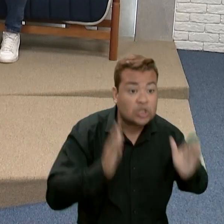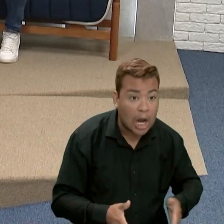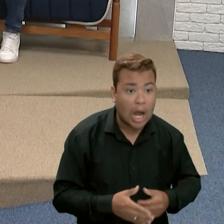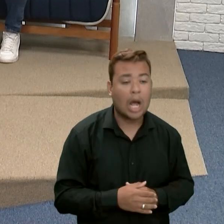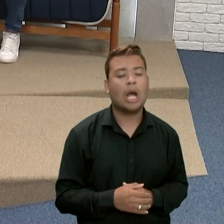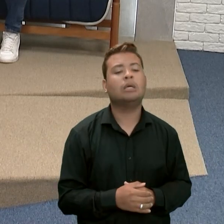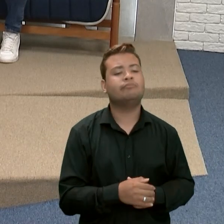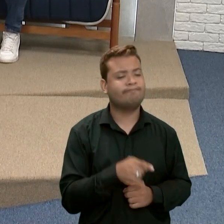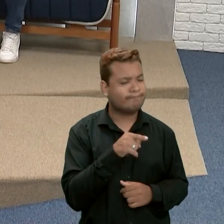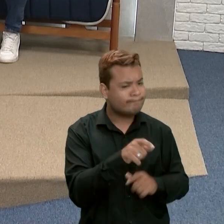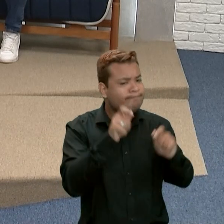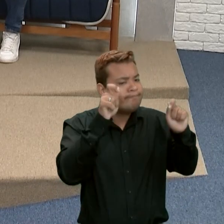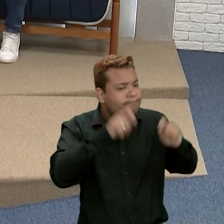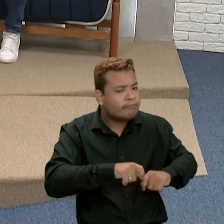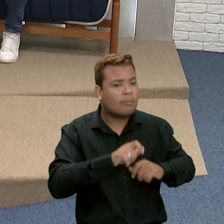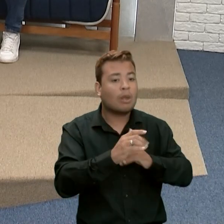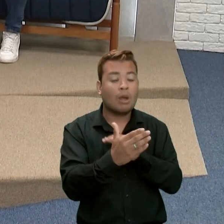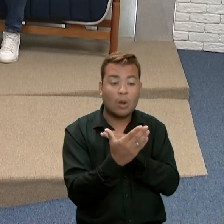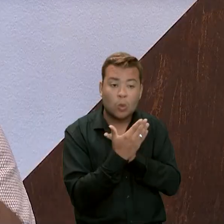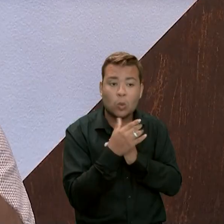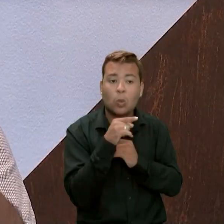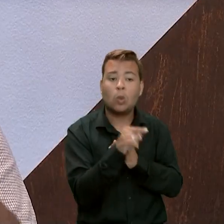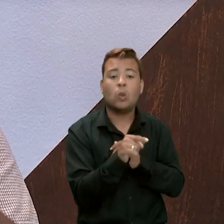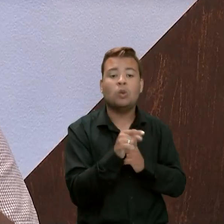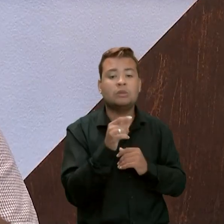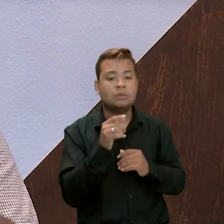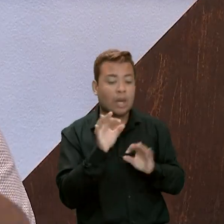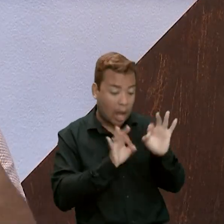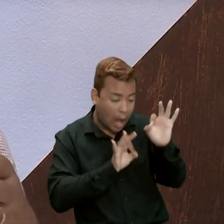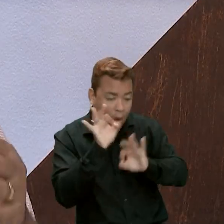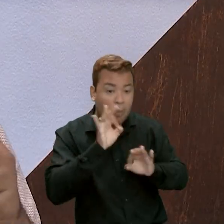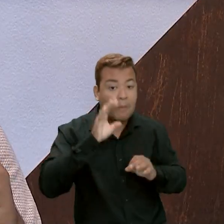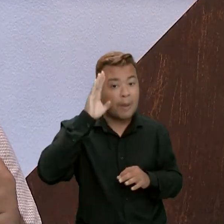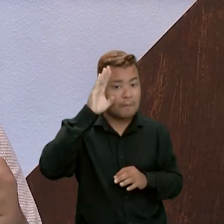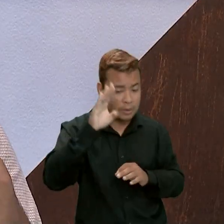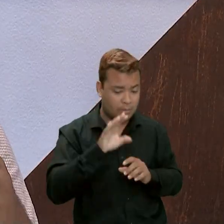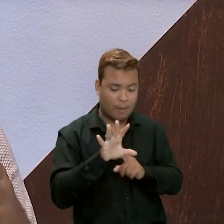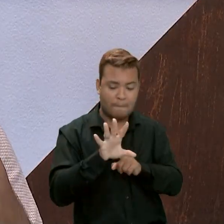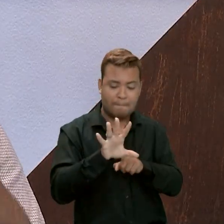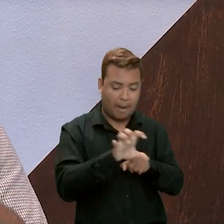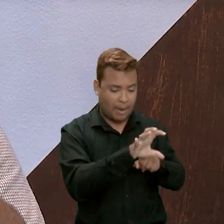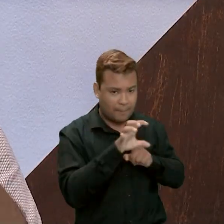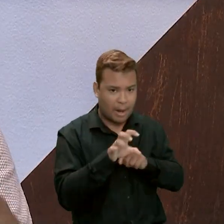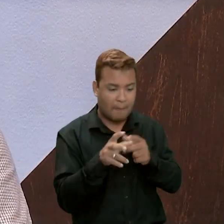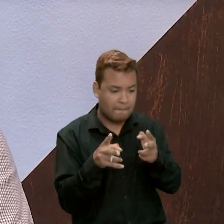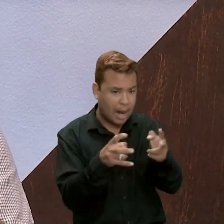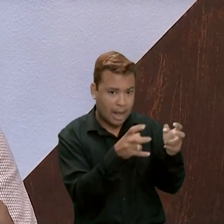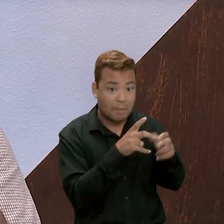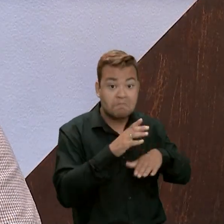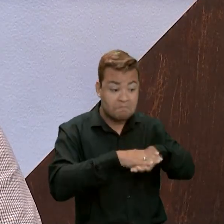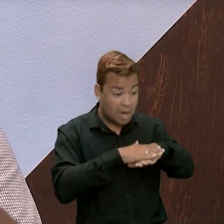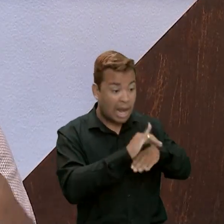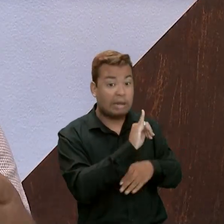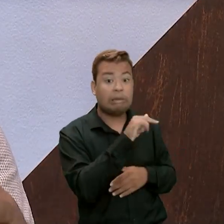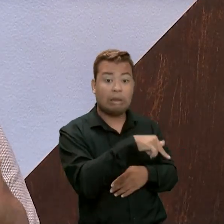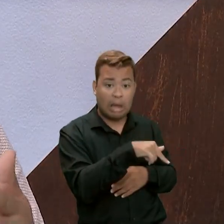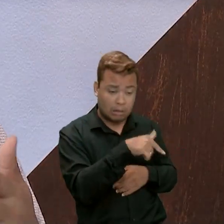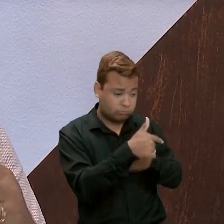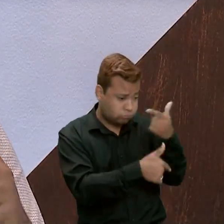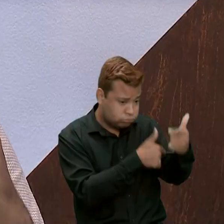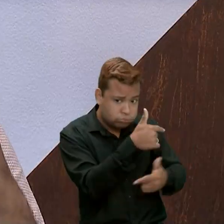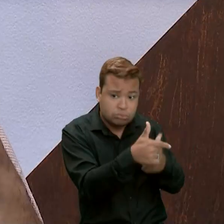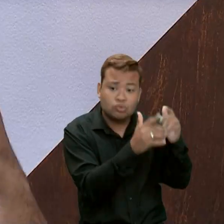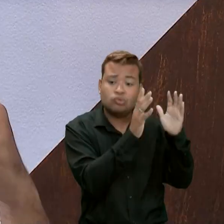questão da embarcação, dos sensores, dos dispositivos que a química já desenvolve, né, de modo